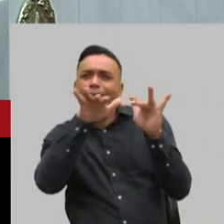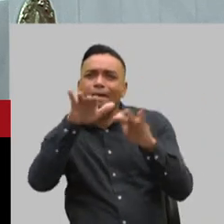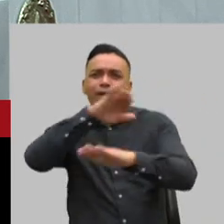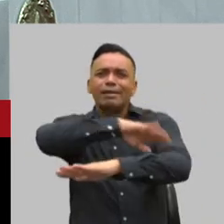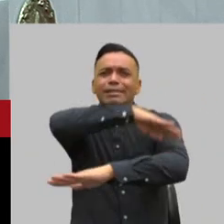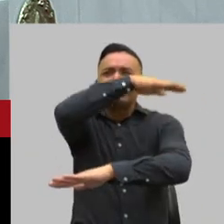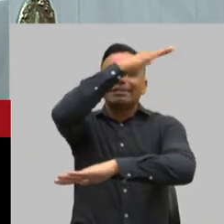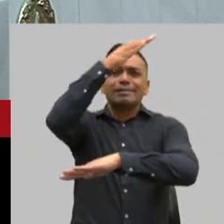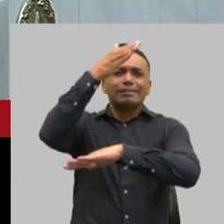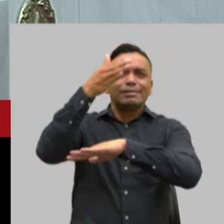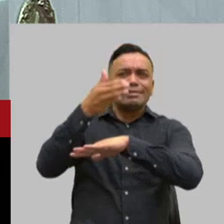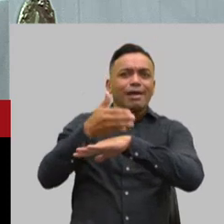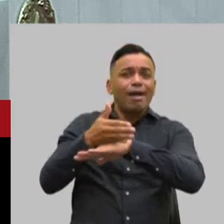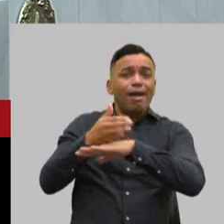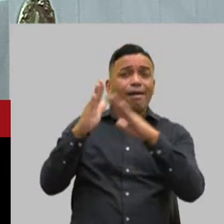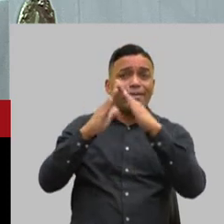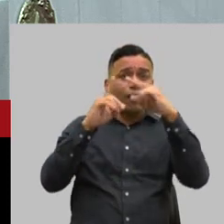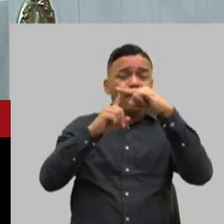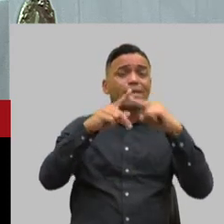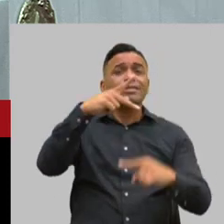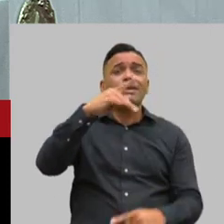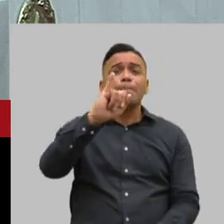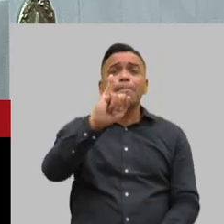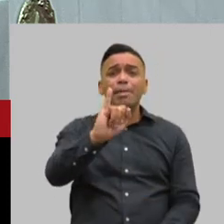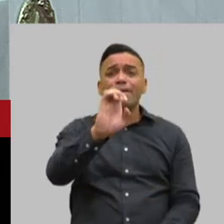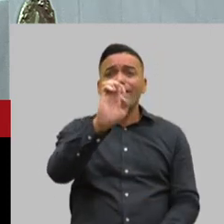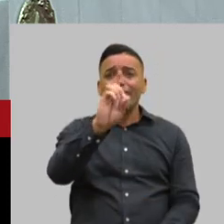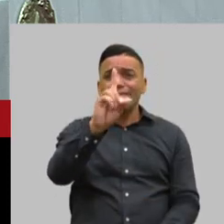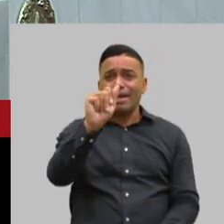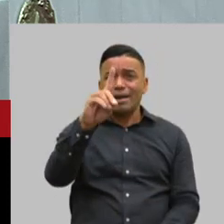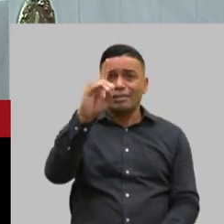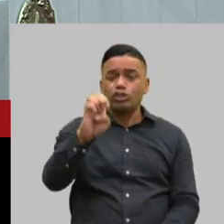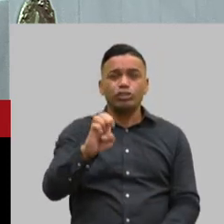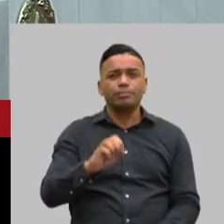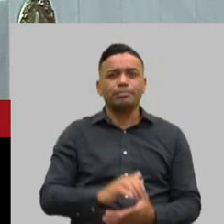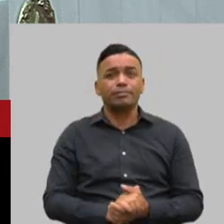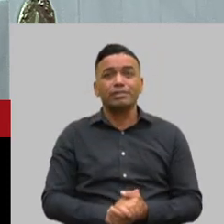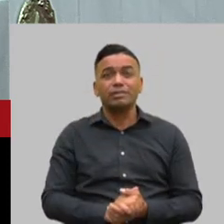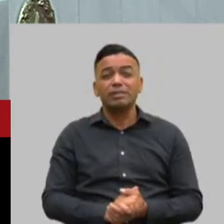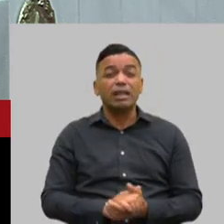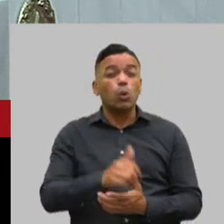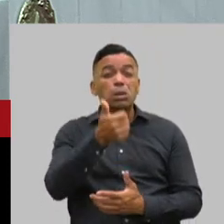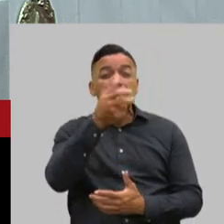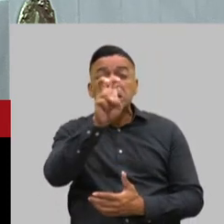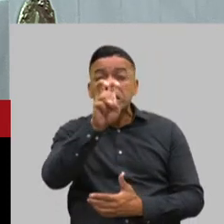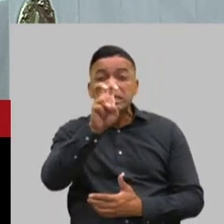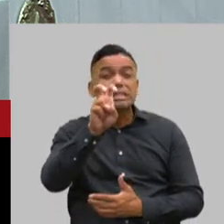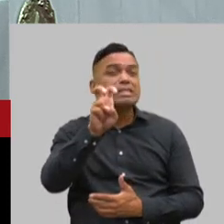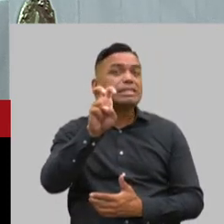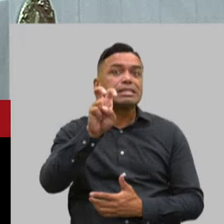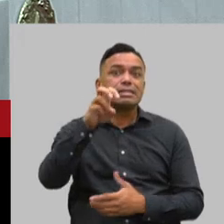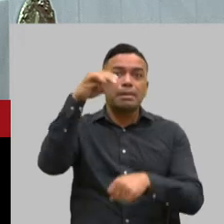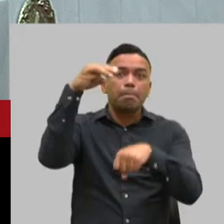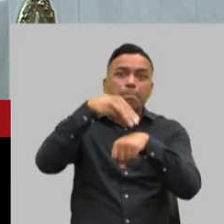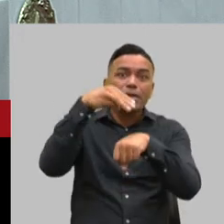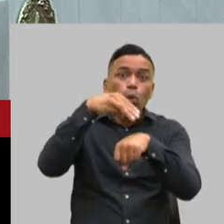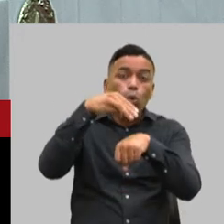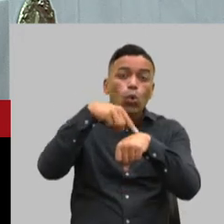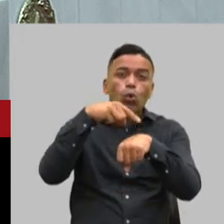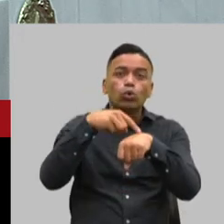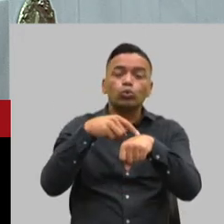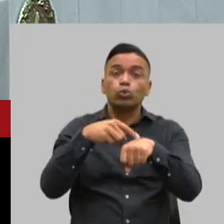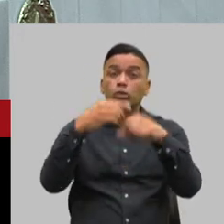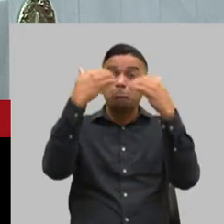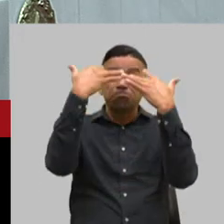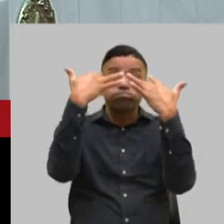e Dom Vicente conseguiu, numa homilia de mais de 15 minutos, prender a atenção desses 2